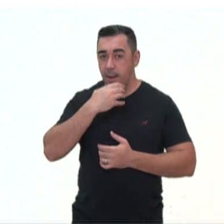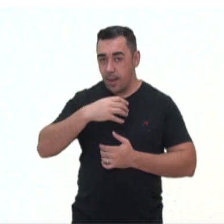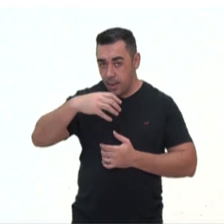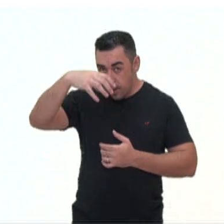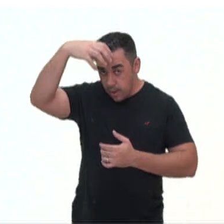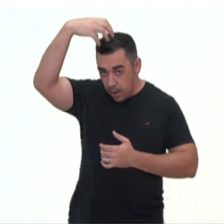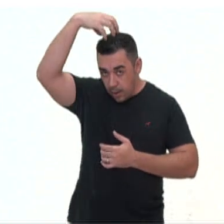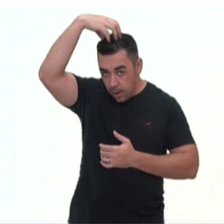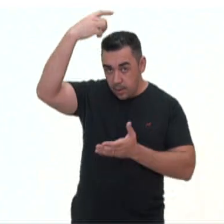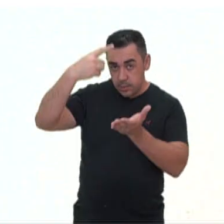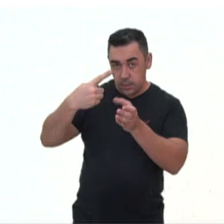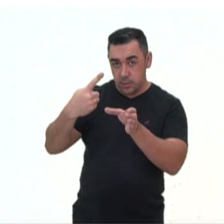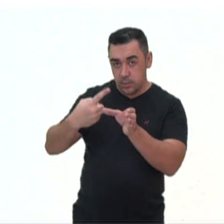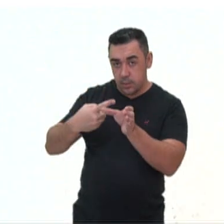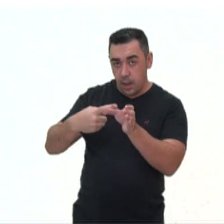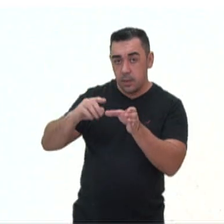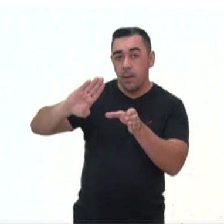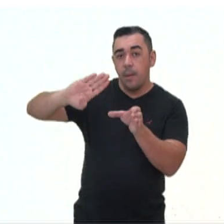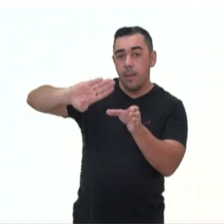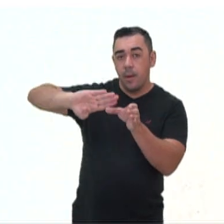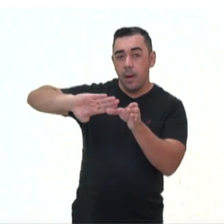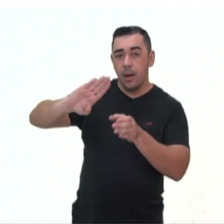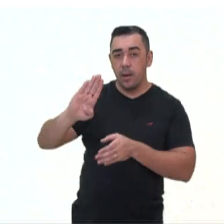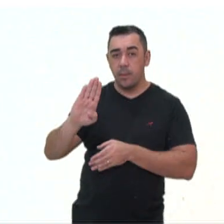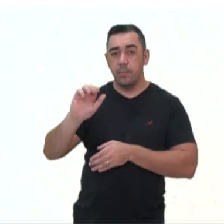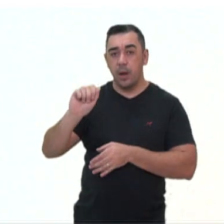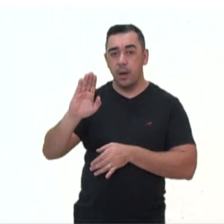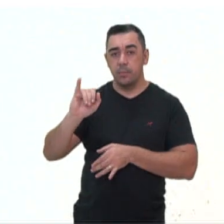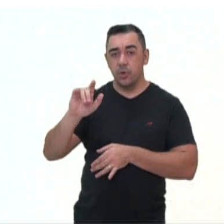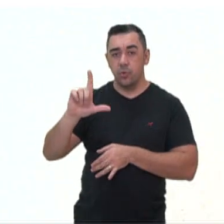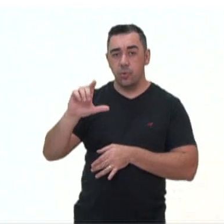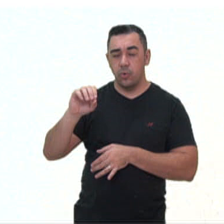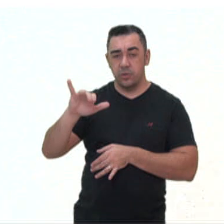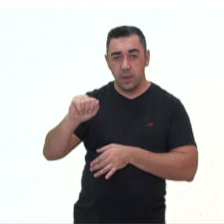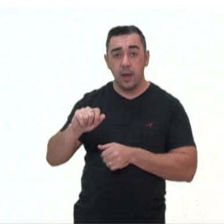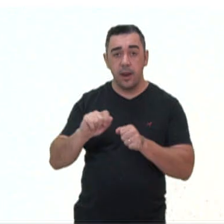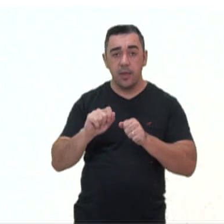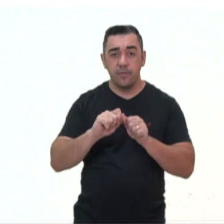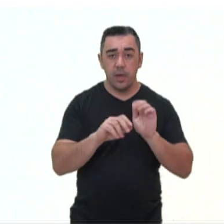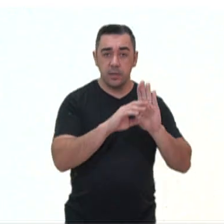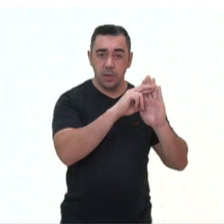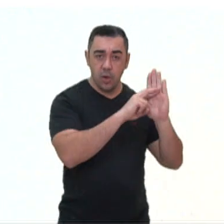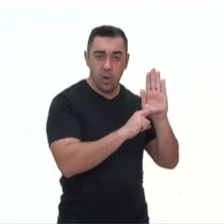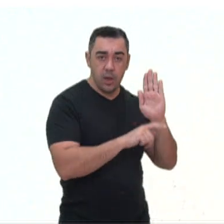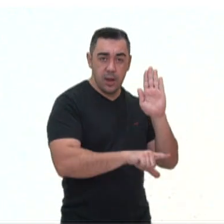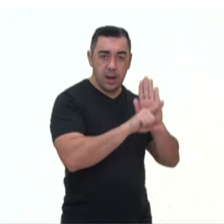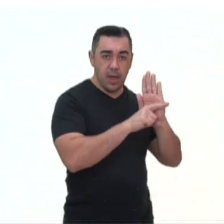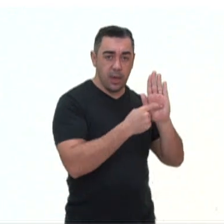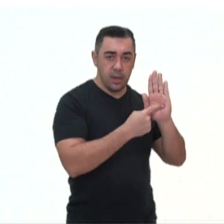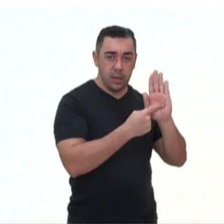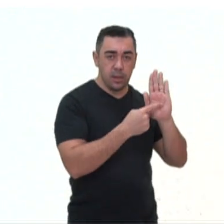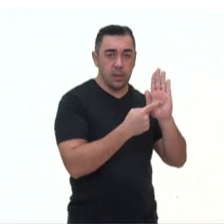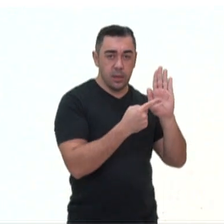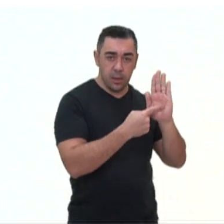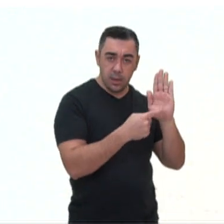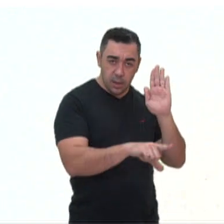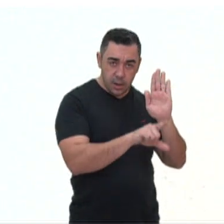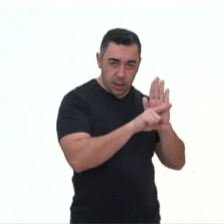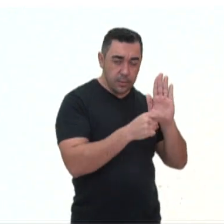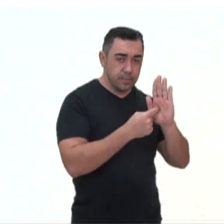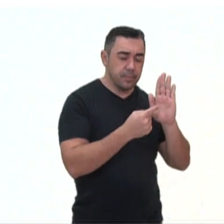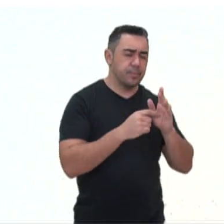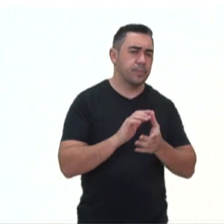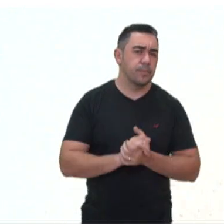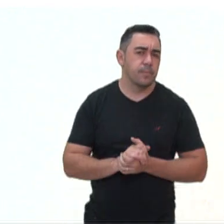uma pessoa, organizou o chamado Código de Hammurabi. Nós chamamos de Código de Hammurabi, tá? Foi denominado